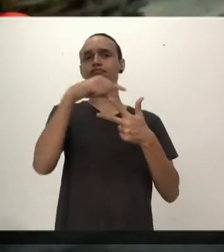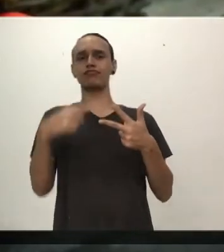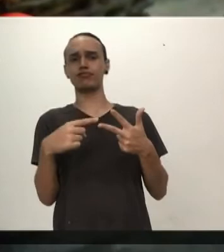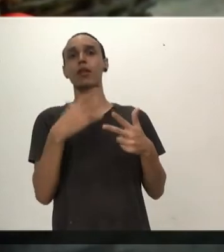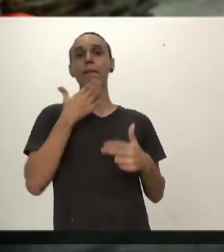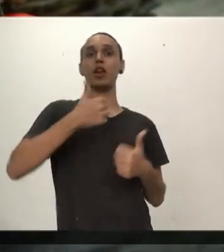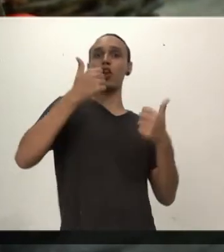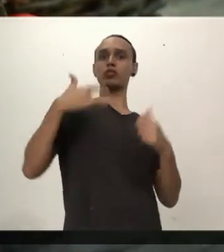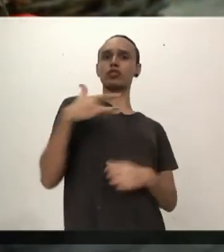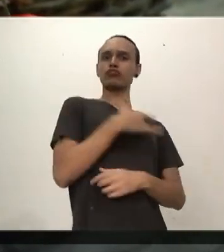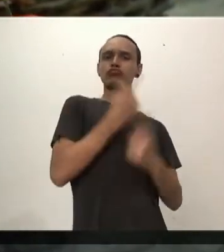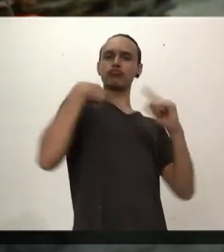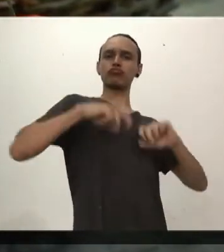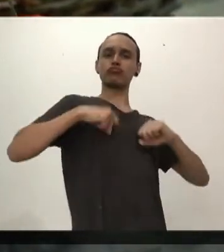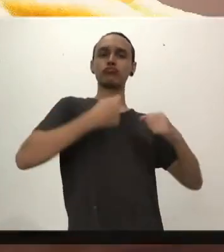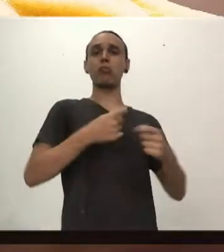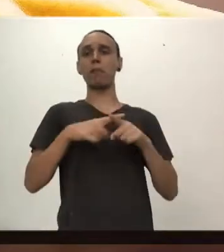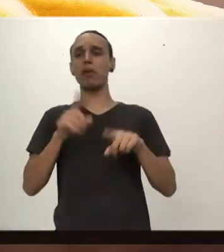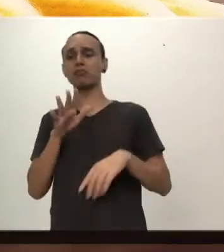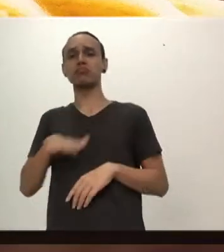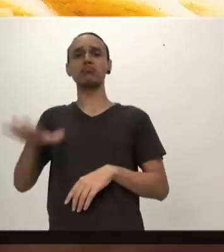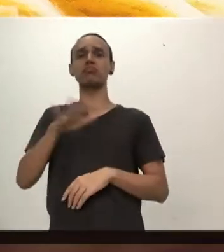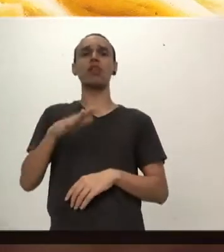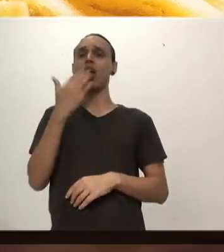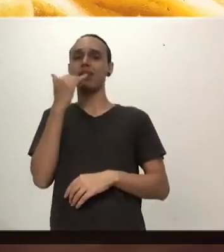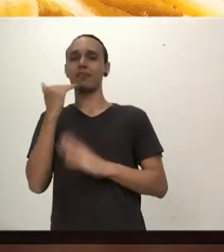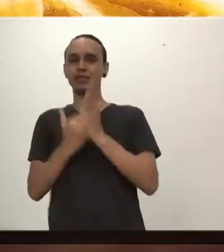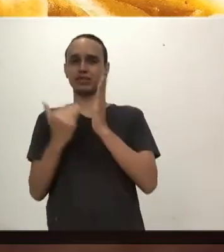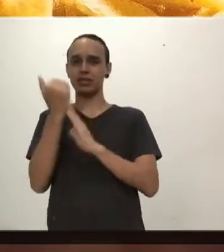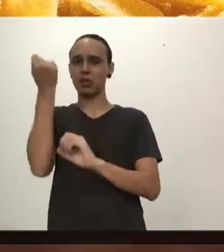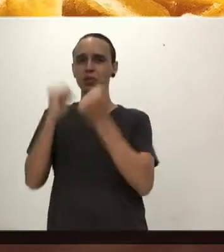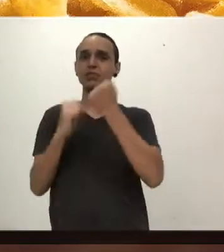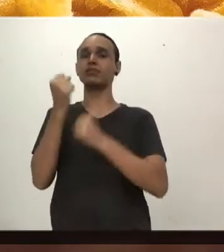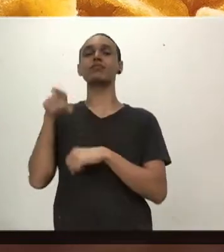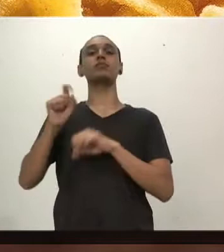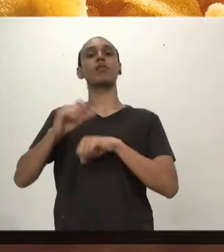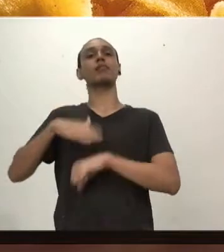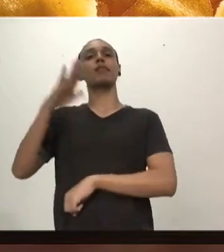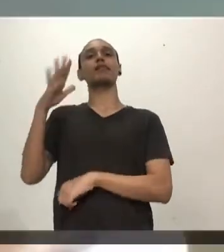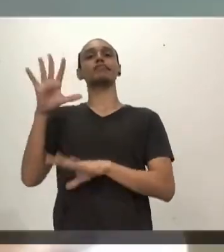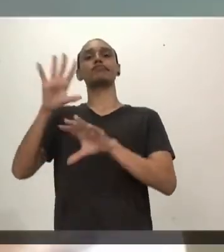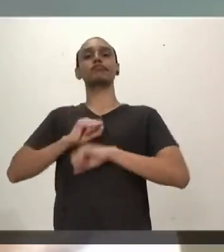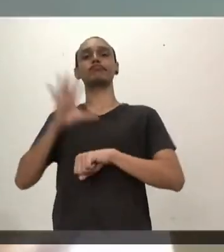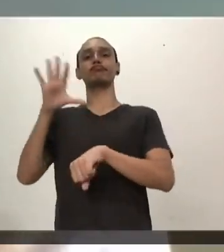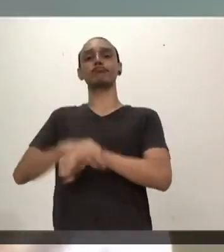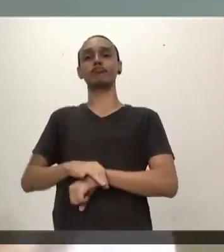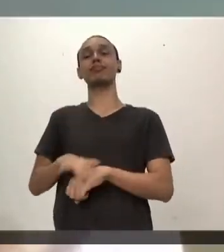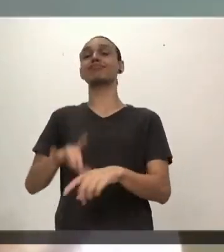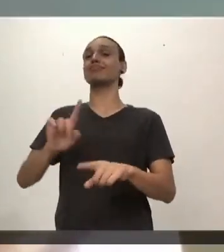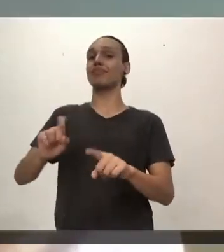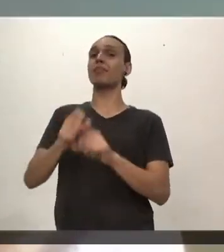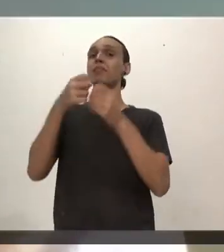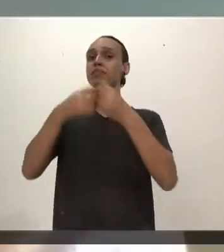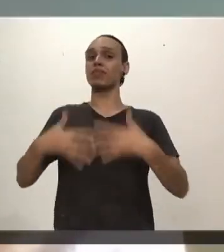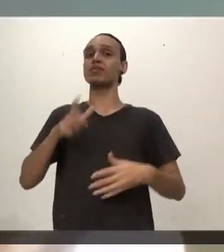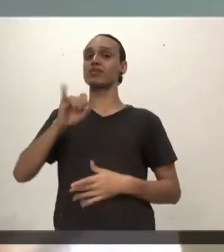tem evidência sobre isso, enquanto que o consumo de alimentos ultraprocessados favorece o desenvolvimento de doenças crônicas, né? Que aumentam a